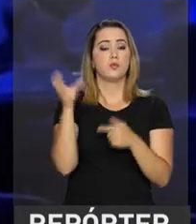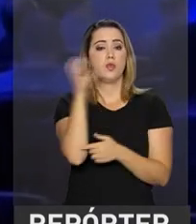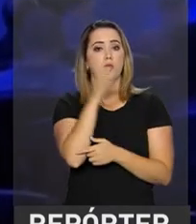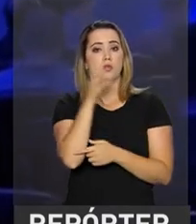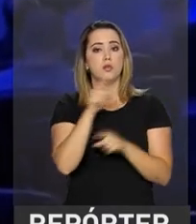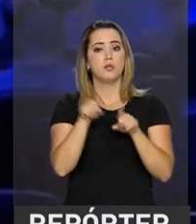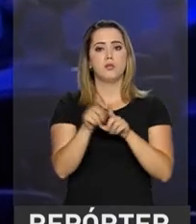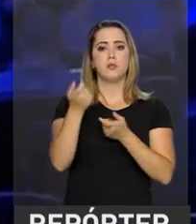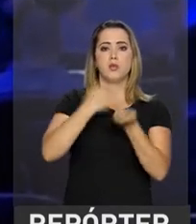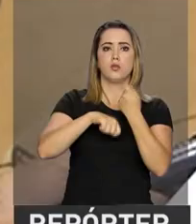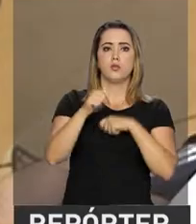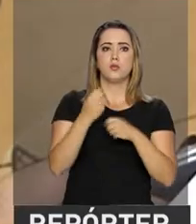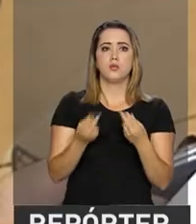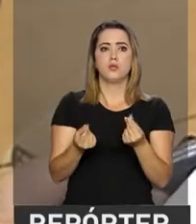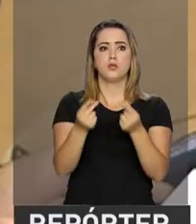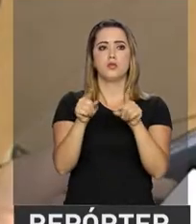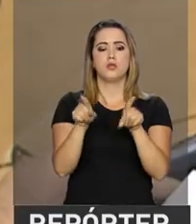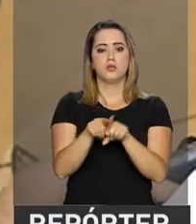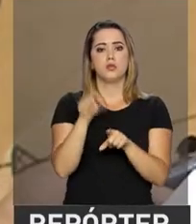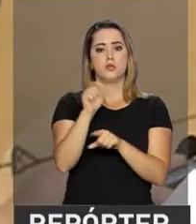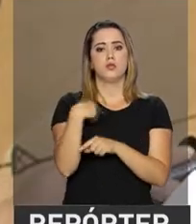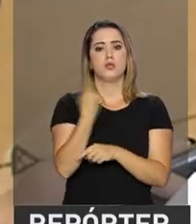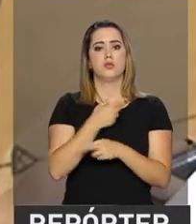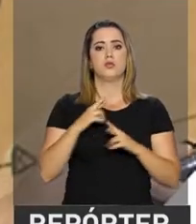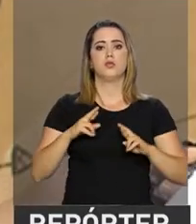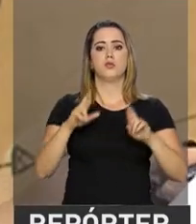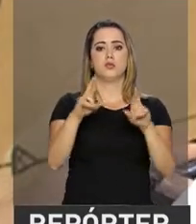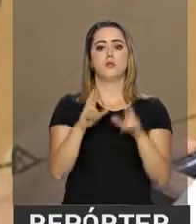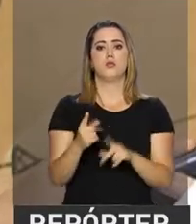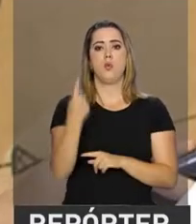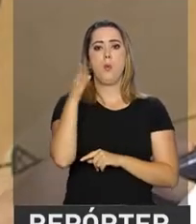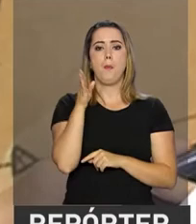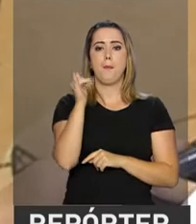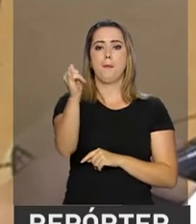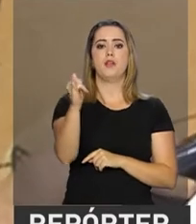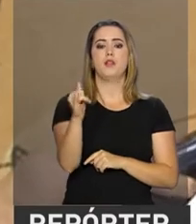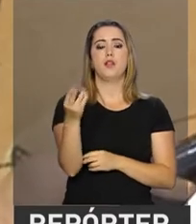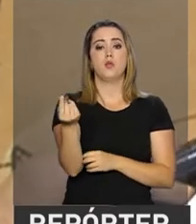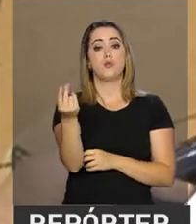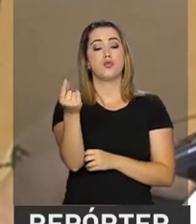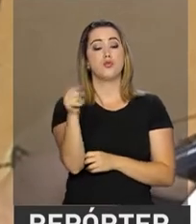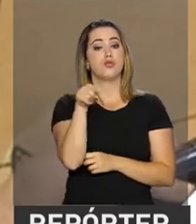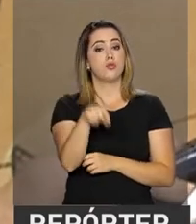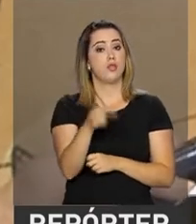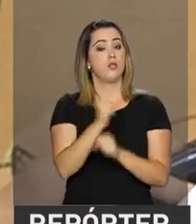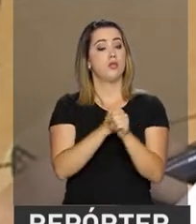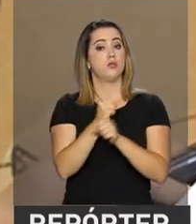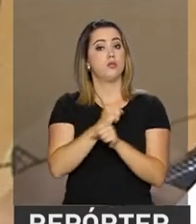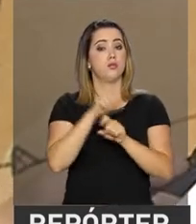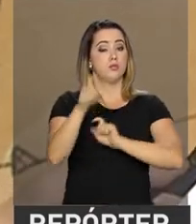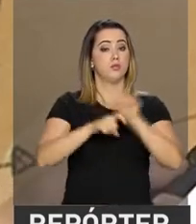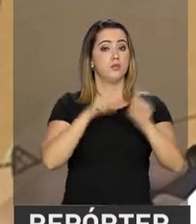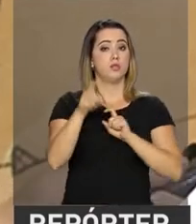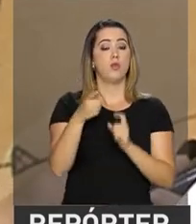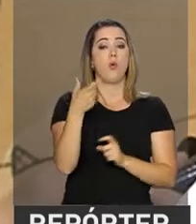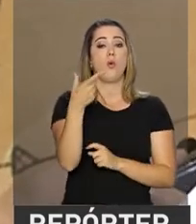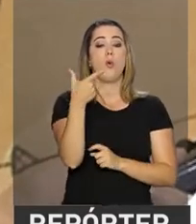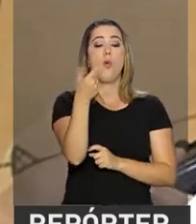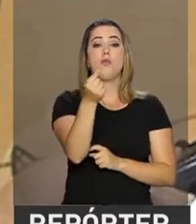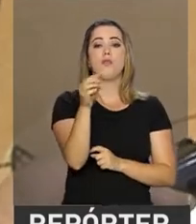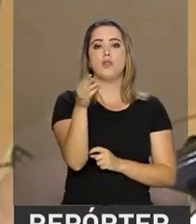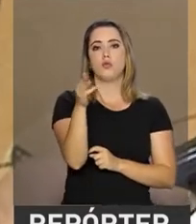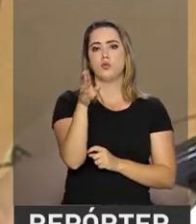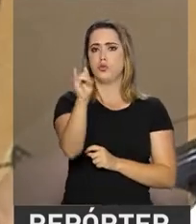pela economia de recursos. Nós estimamos 1,5 bilhão de investimentos por ano na informatização, com 20 bilhões